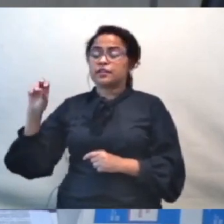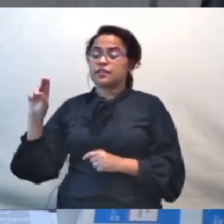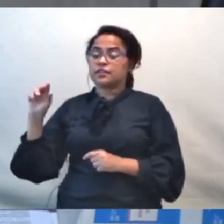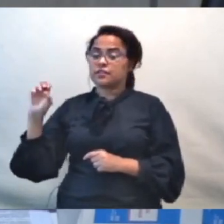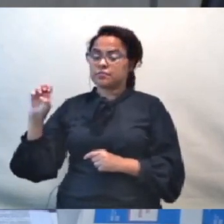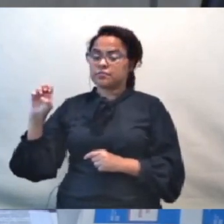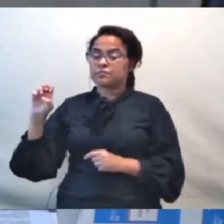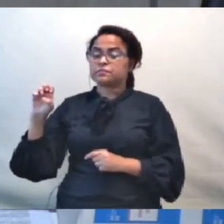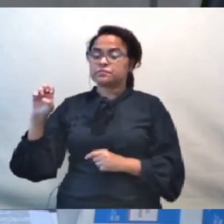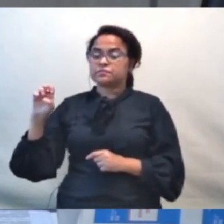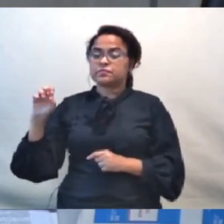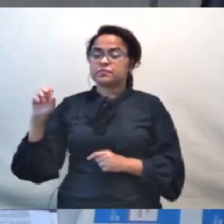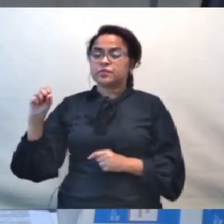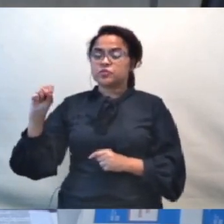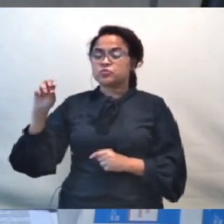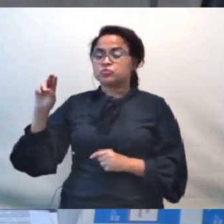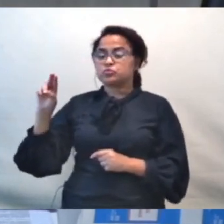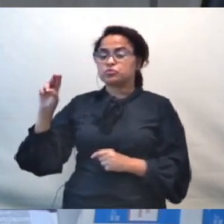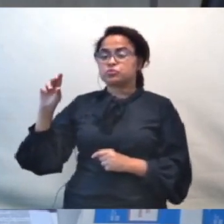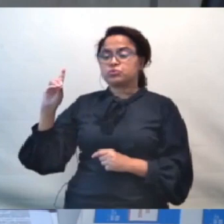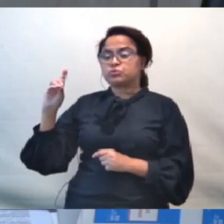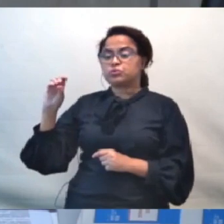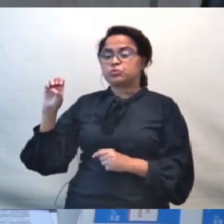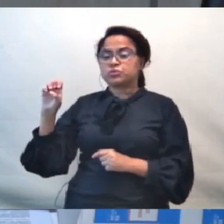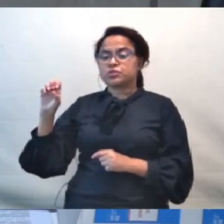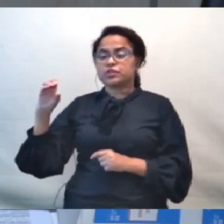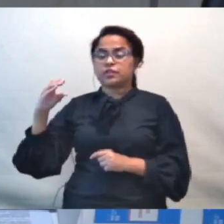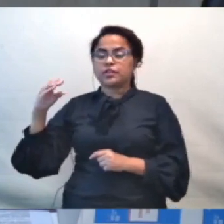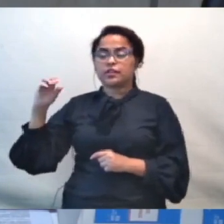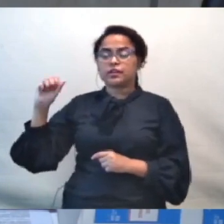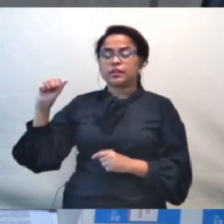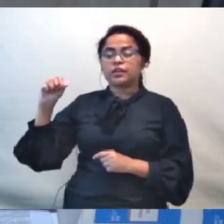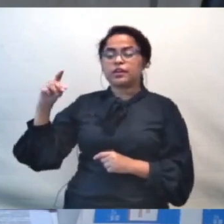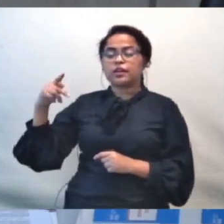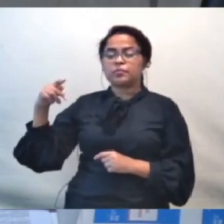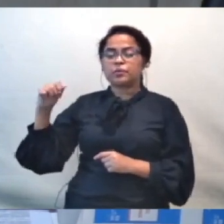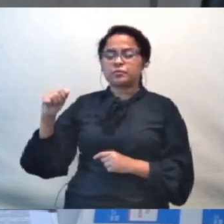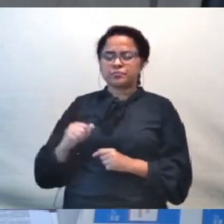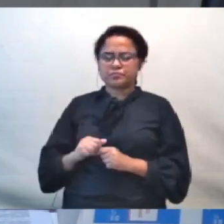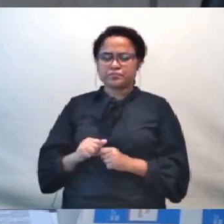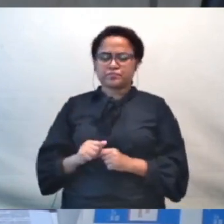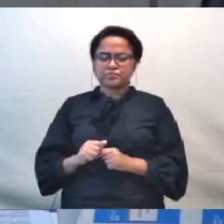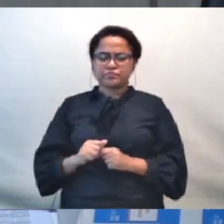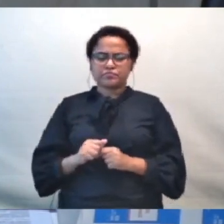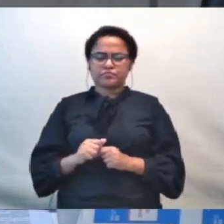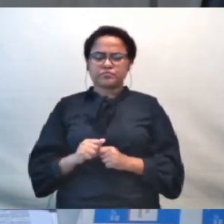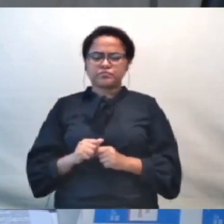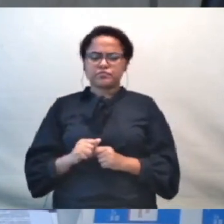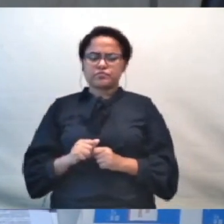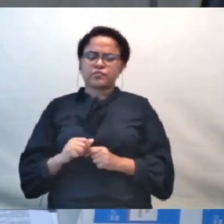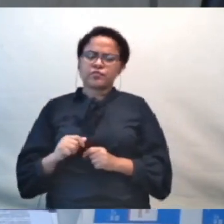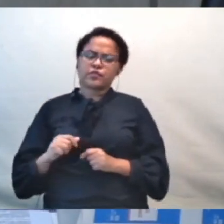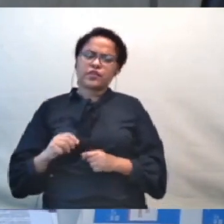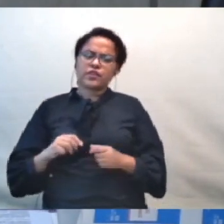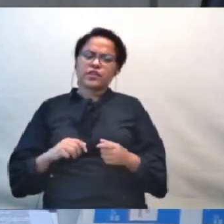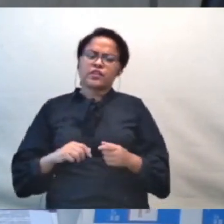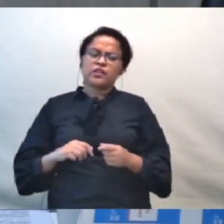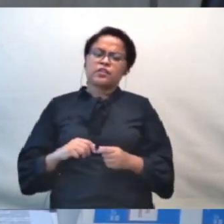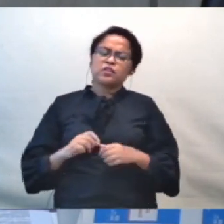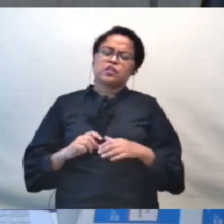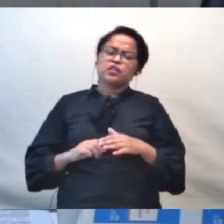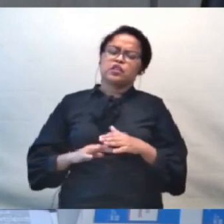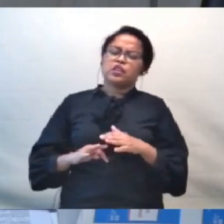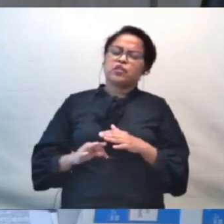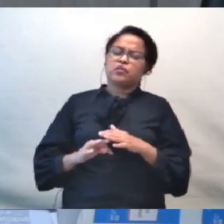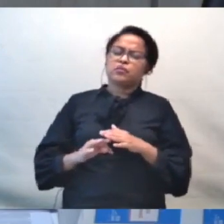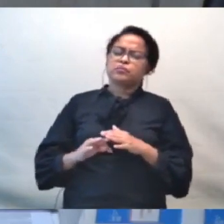É, Cláudio Lima, que é o diretor de Planejamento e Gestão e Finanças da Fundação Municipal de Cultura. A